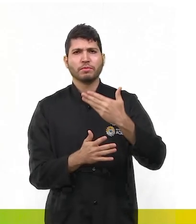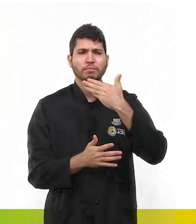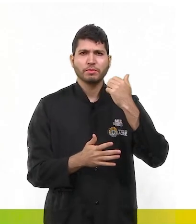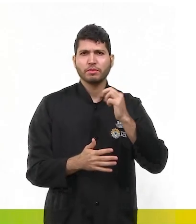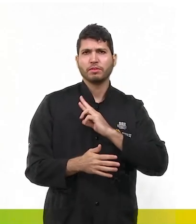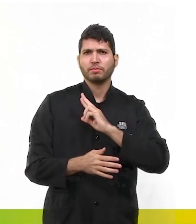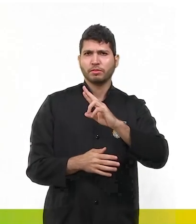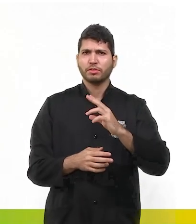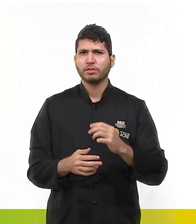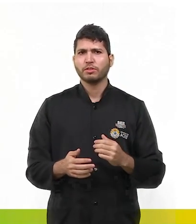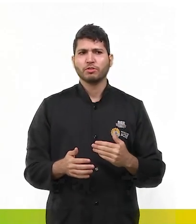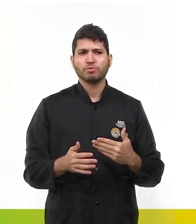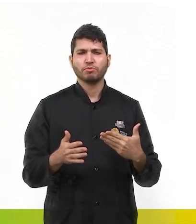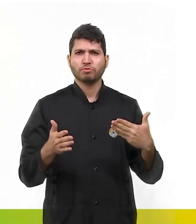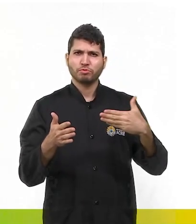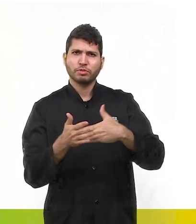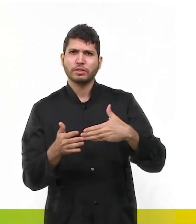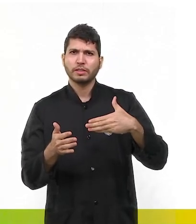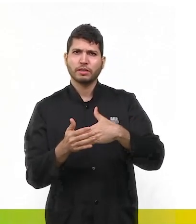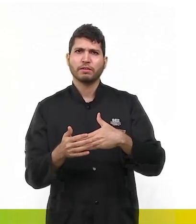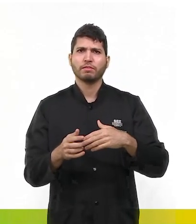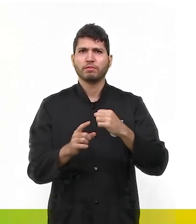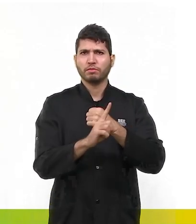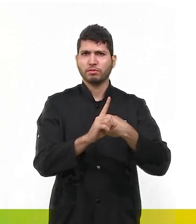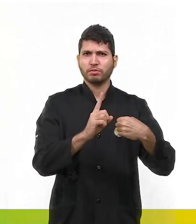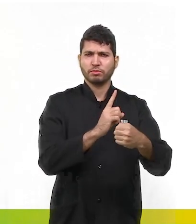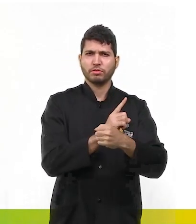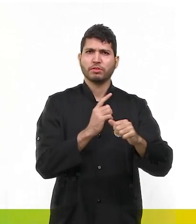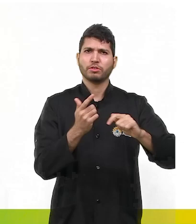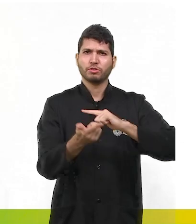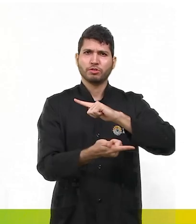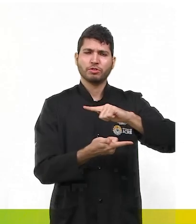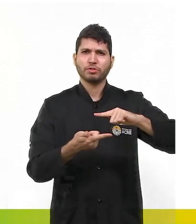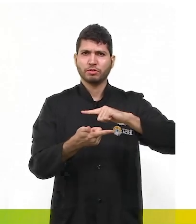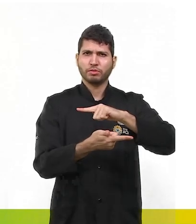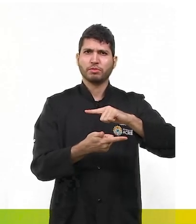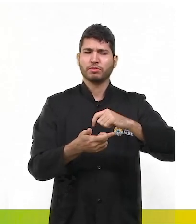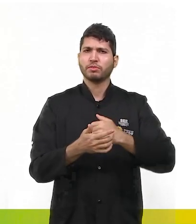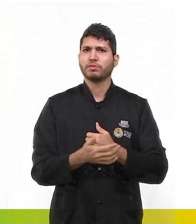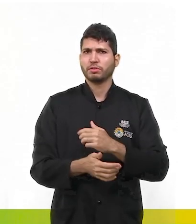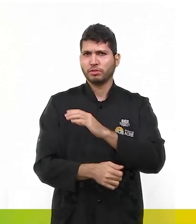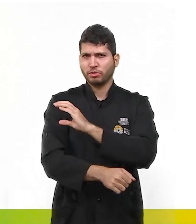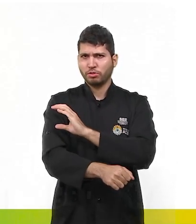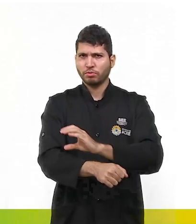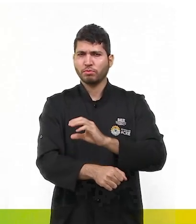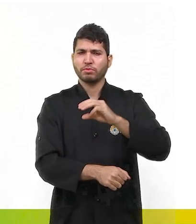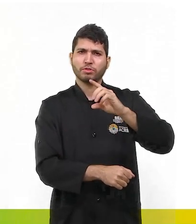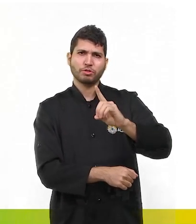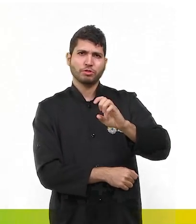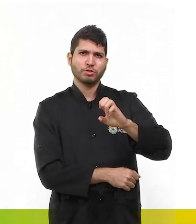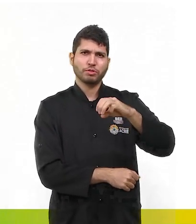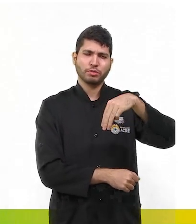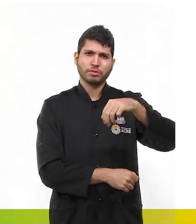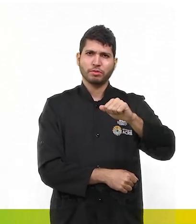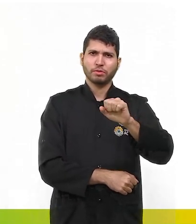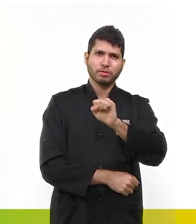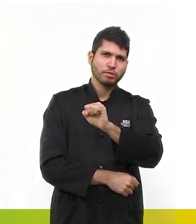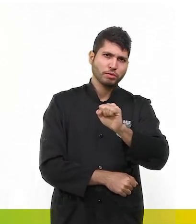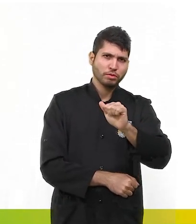desafios enfrentados pela sociedade global diante da cultura de massa e do